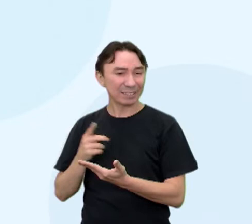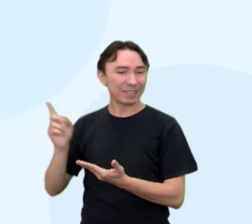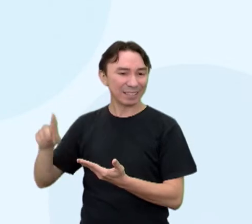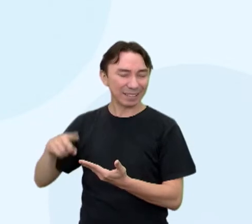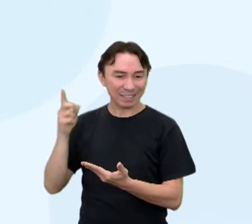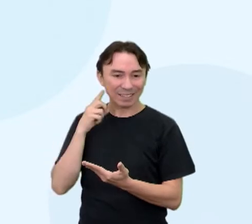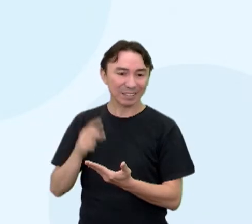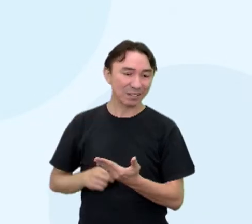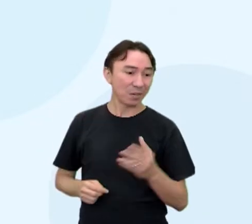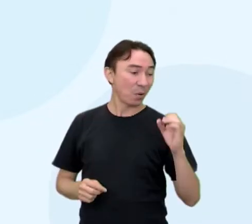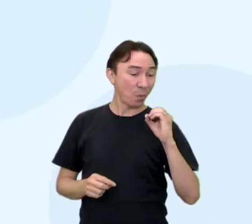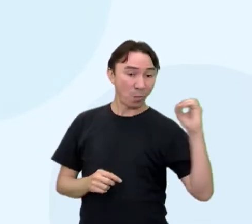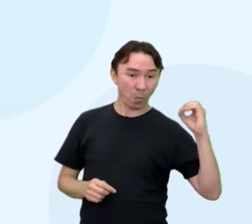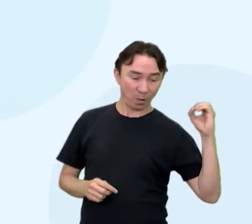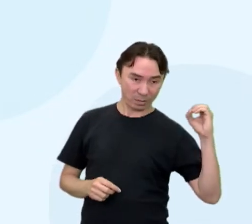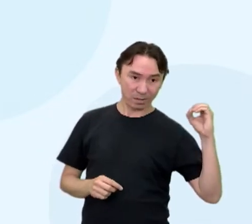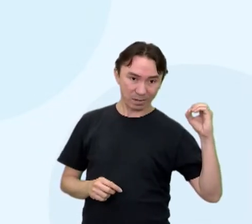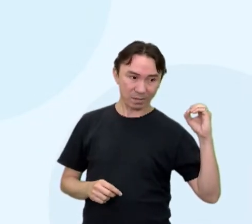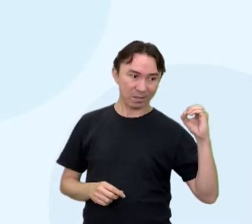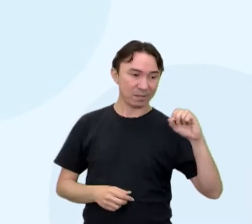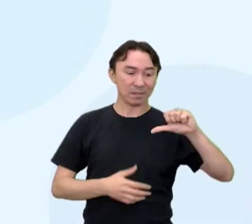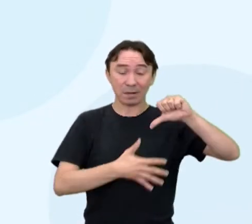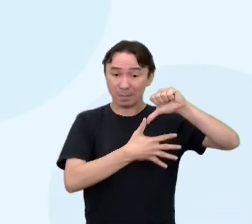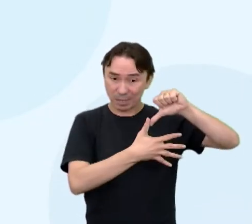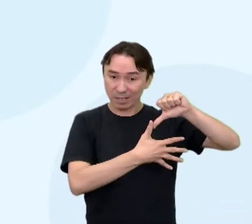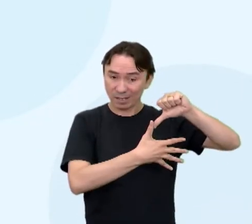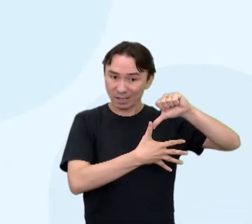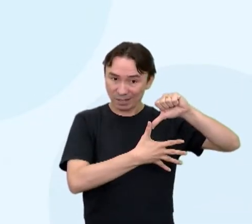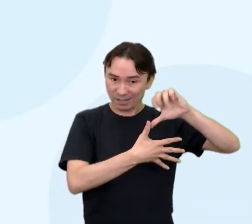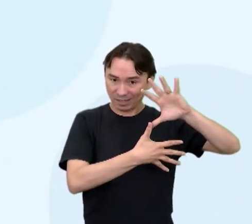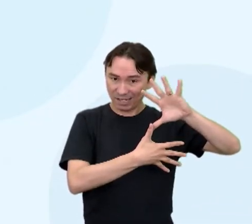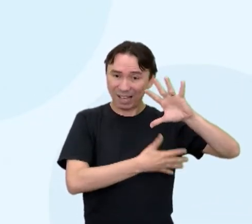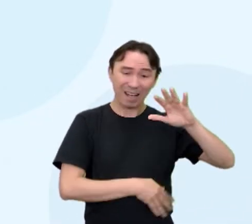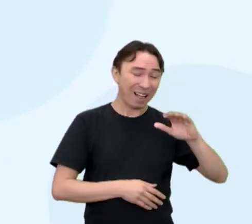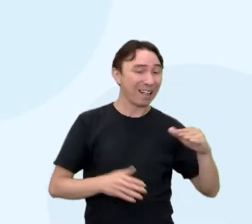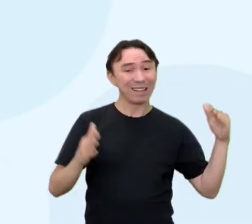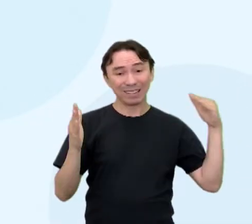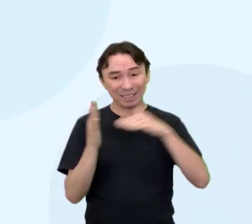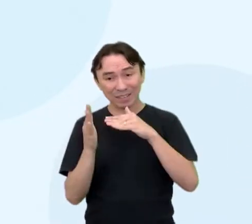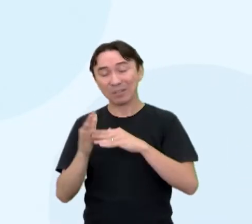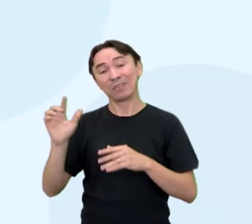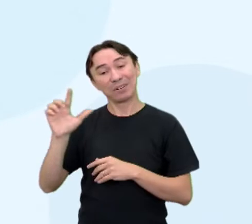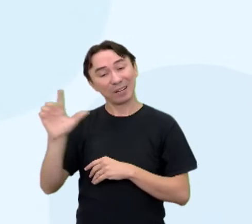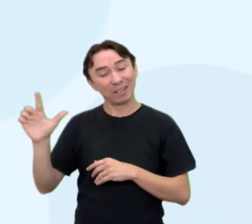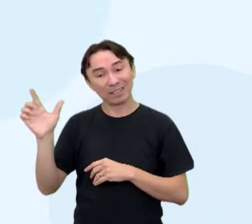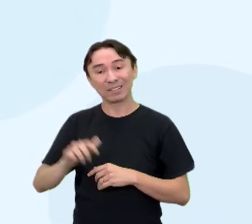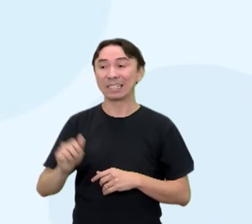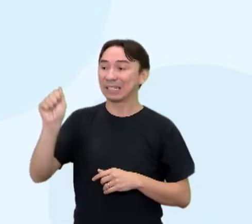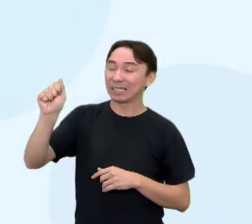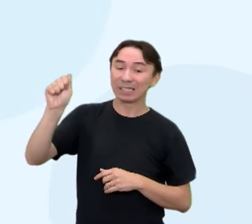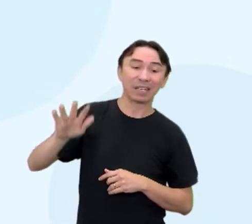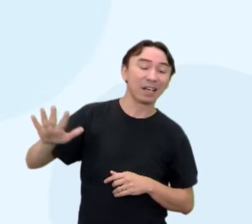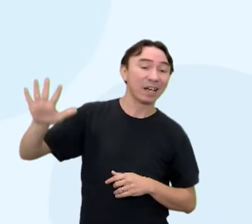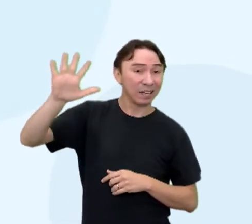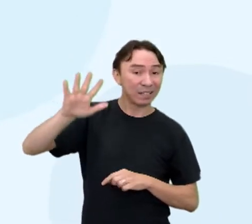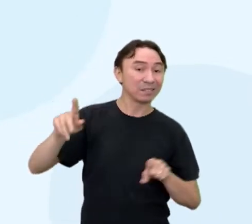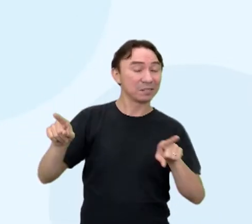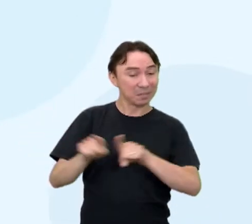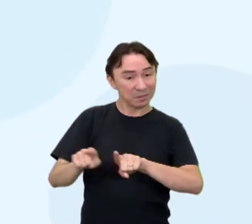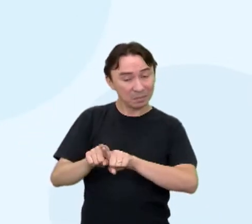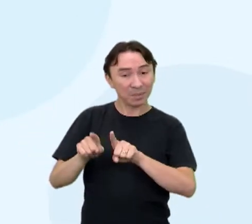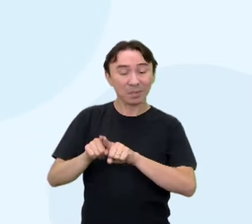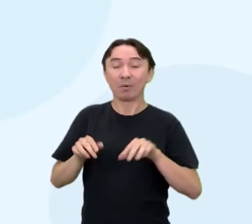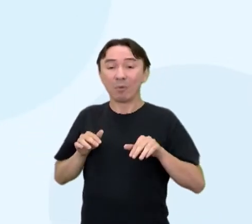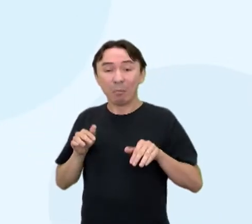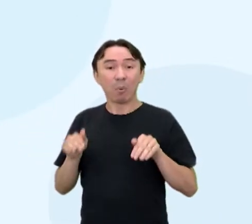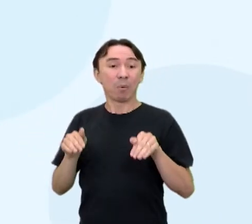e da Oceania, né? Então veja aí que países, né, sofrem consequências diretas aí do tectonismo e do vulcanismo, né,